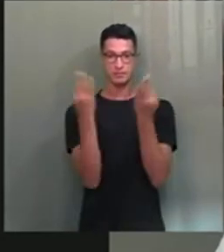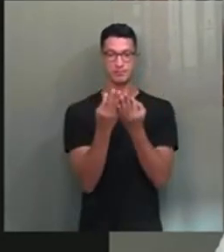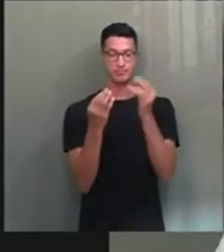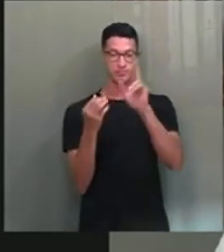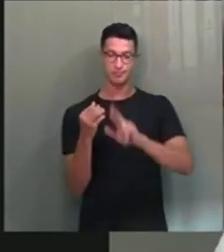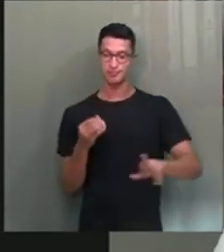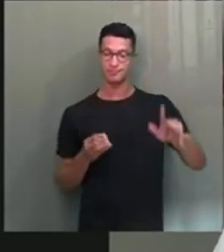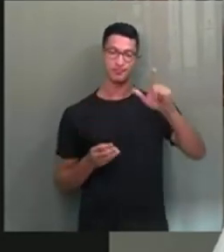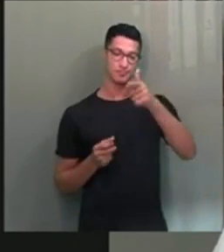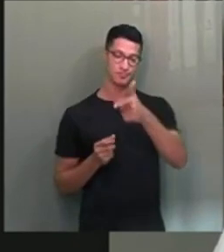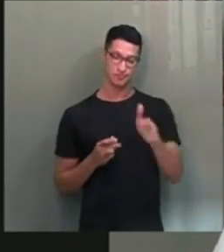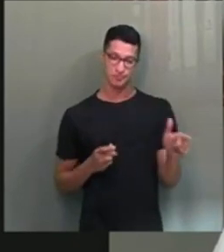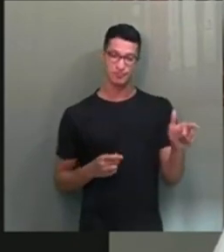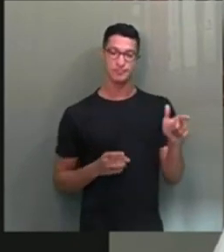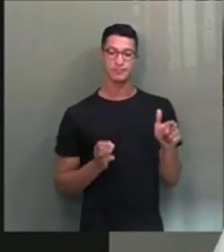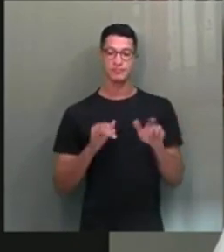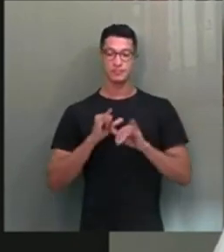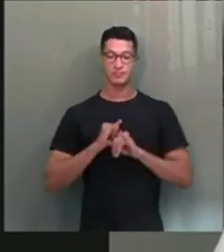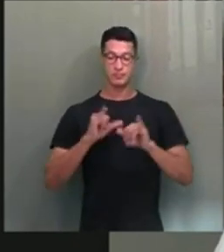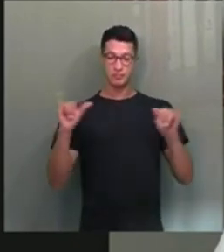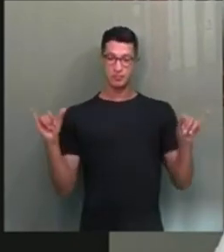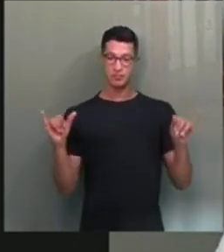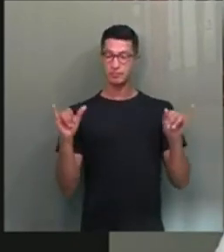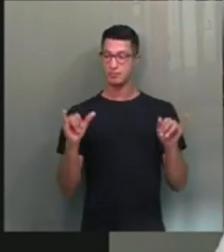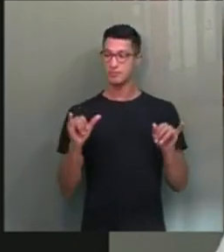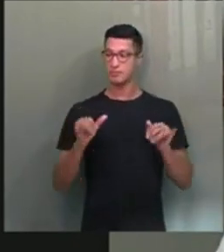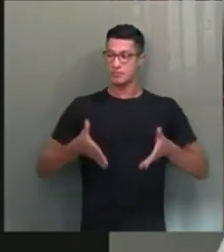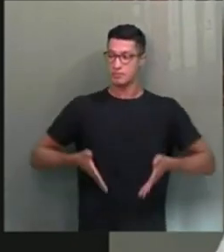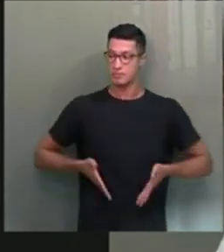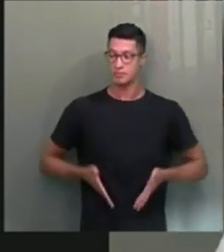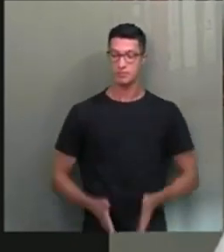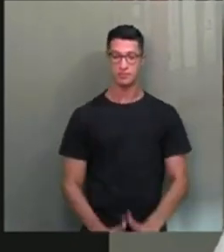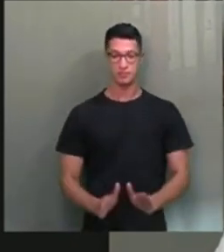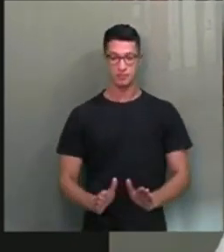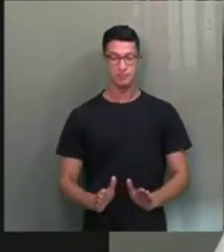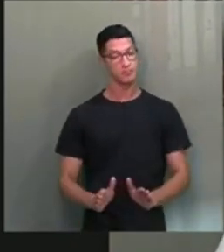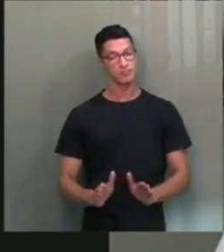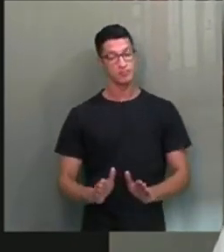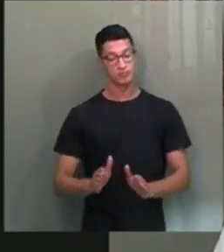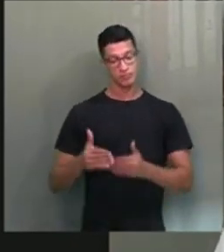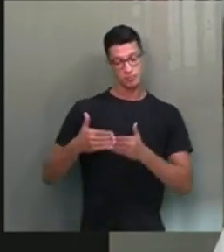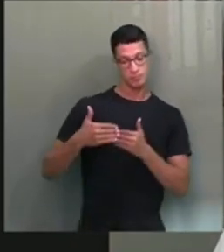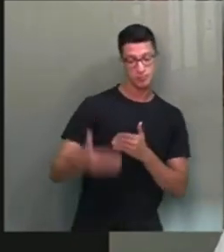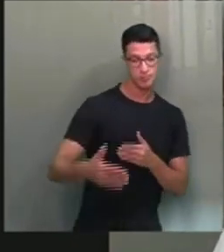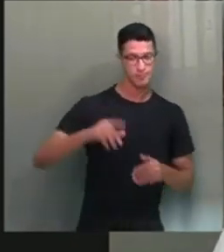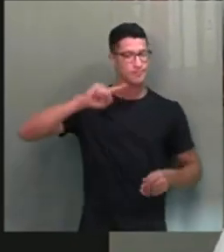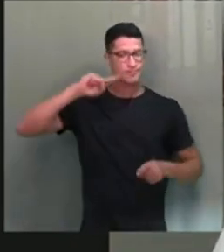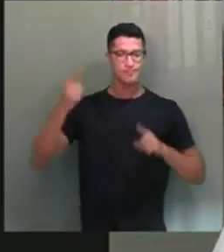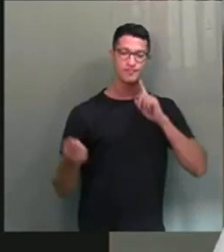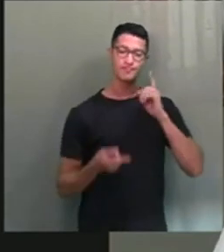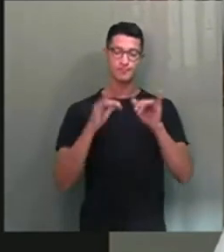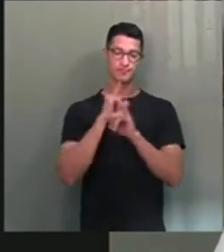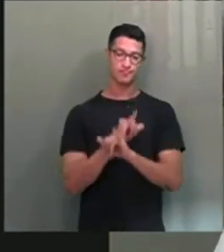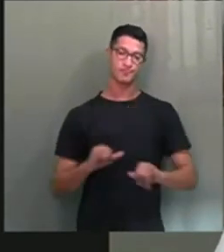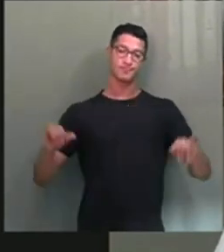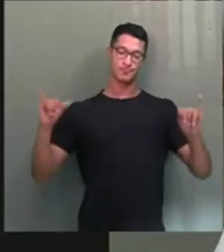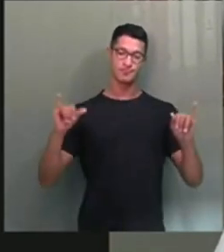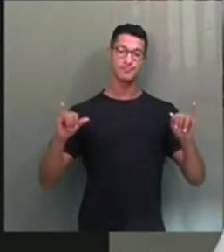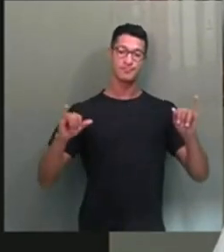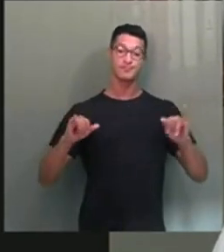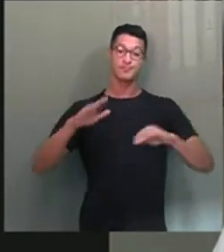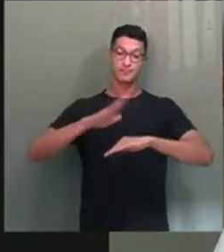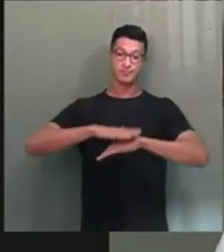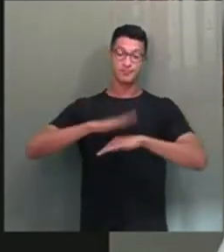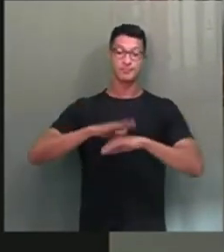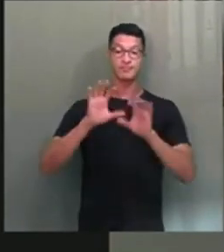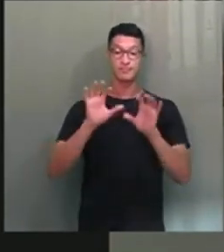viu há décadas, informou sobre nascimentos e mortes, passou milhares de recados,